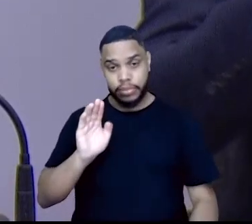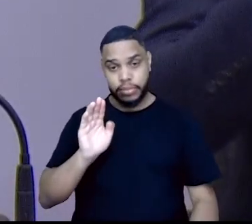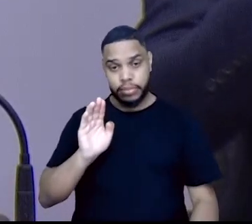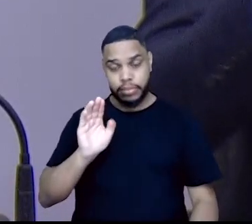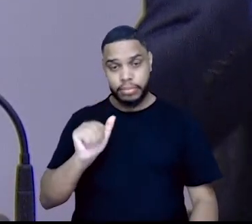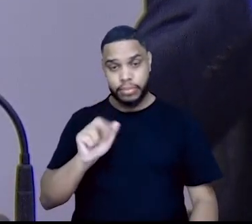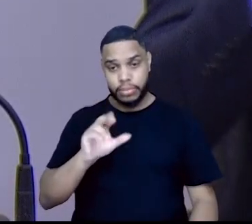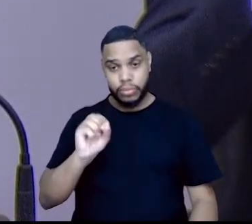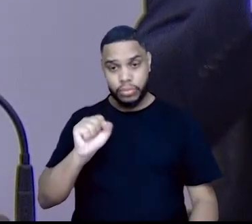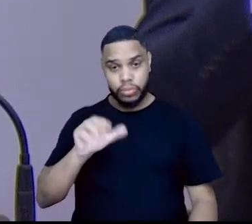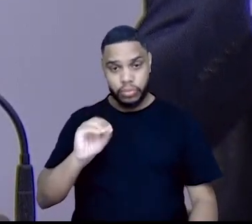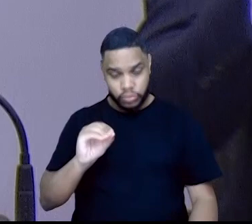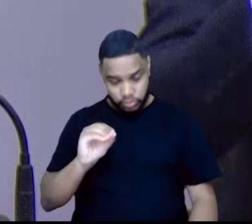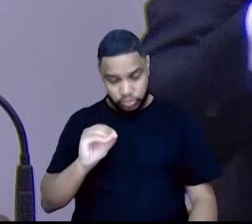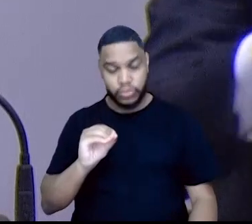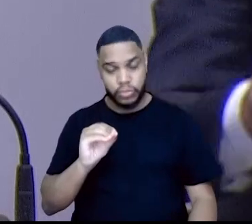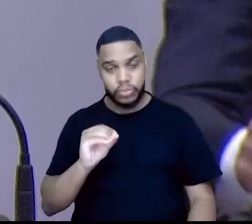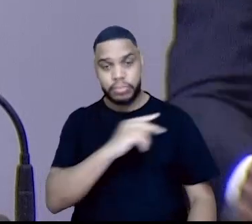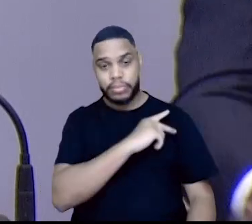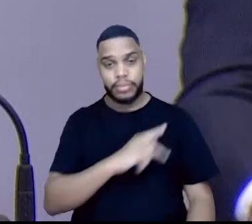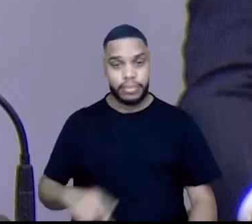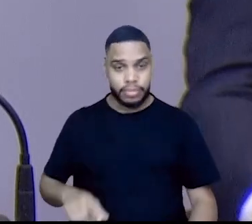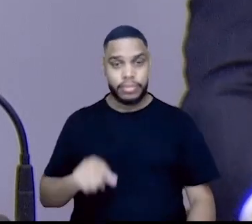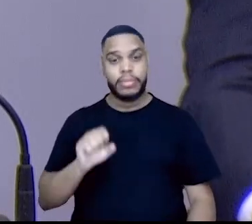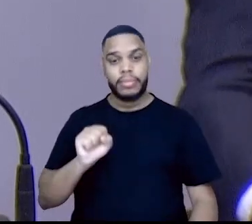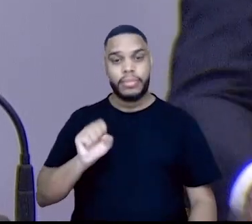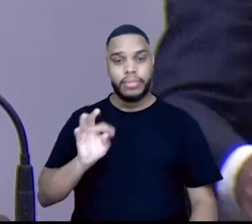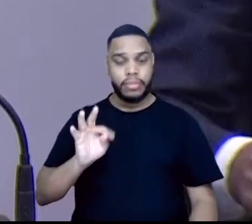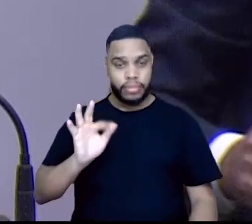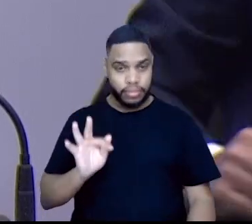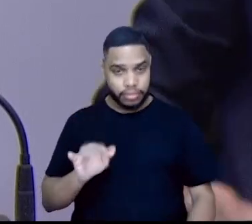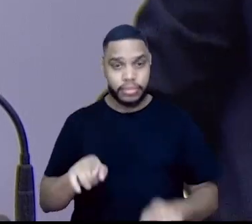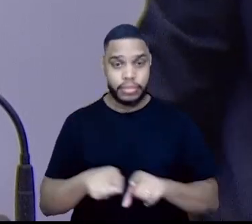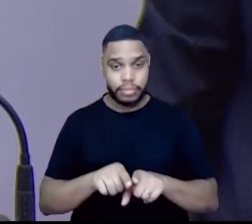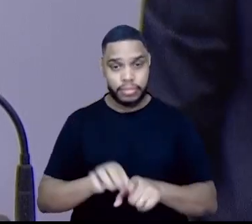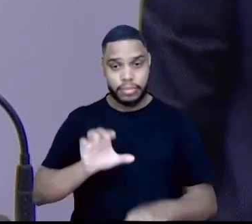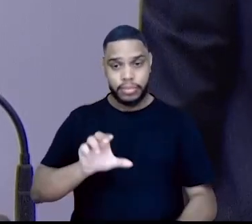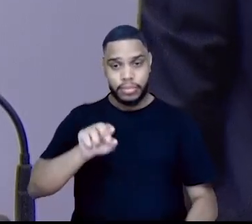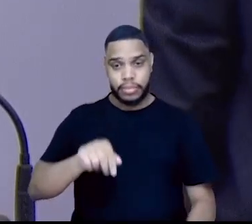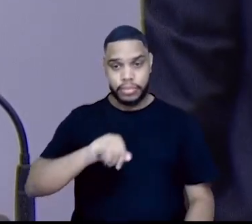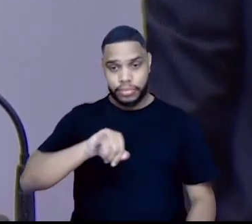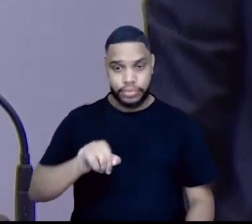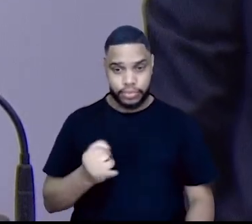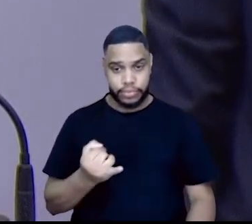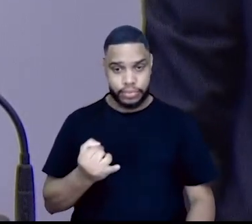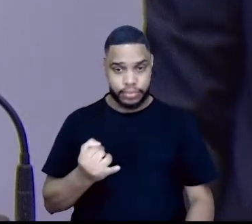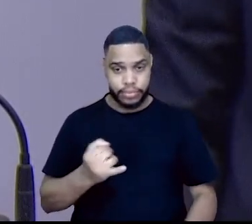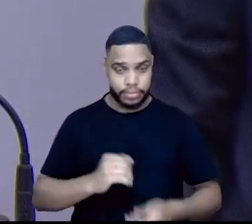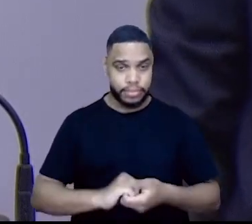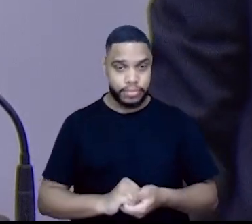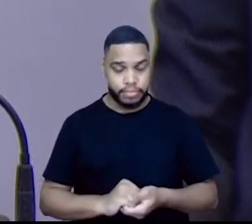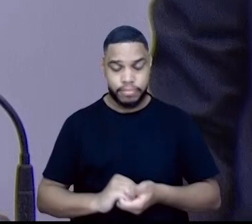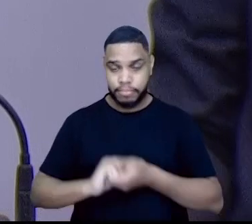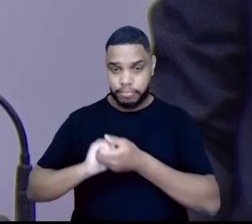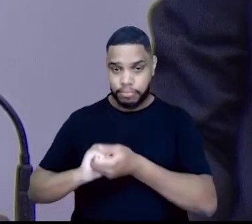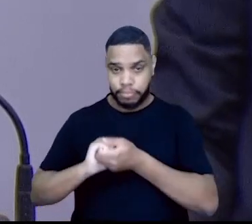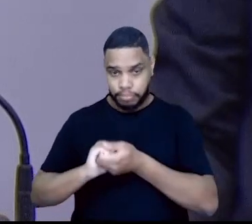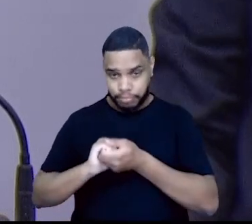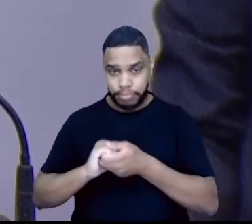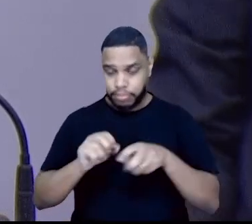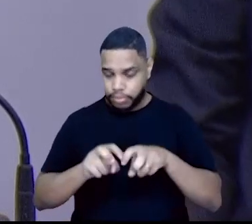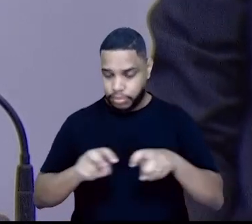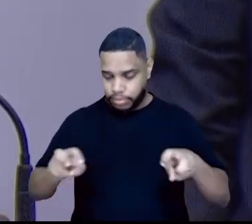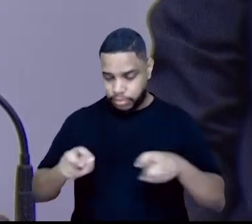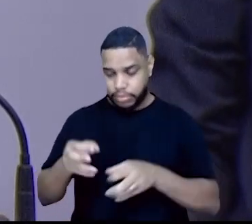presidente do Supremo Tribunal Federal e do Conselho Nacional de Justiça. Cumprimento também o ministro